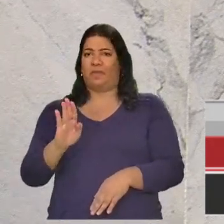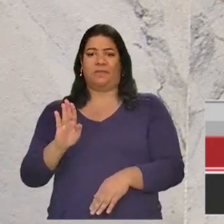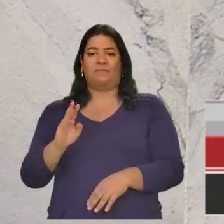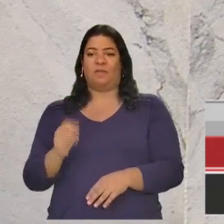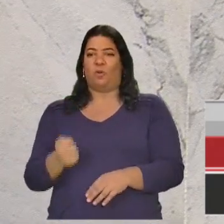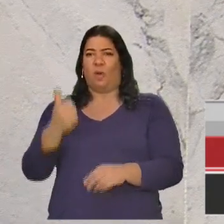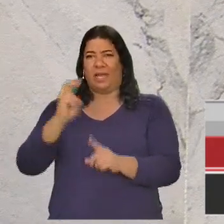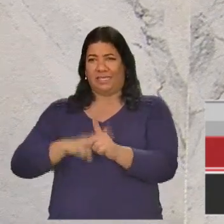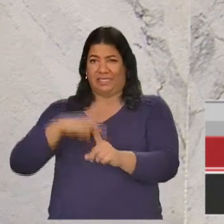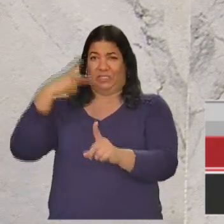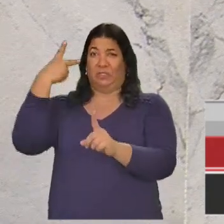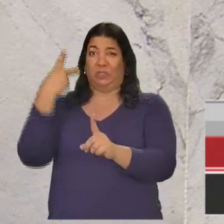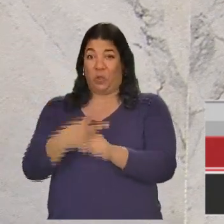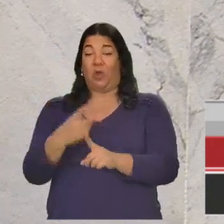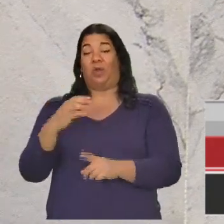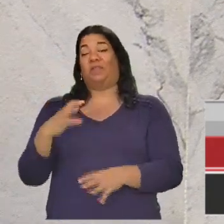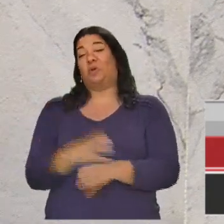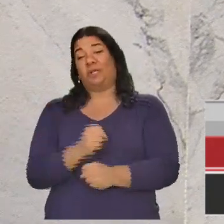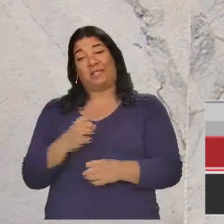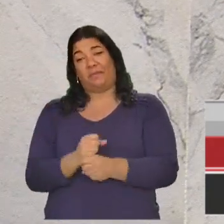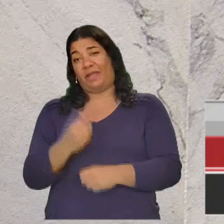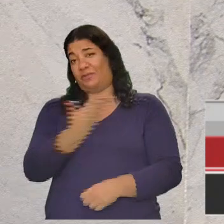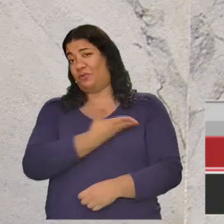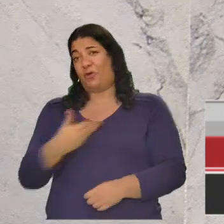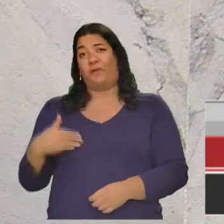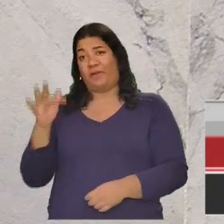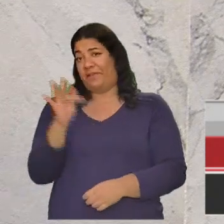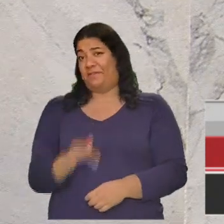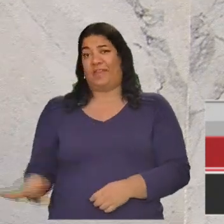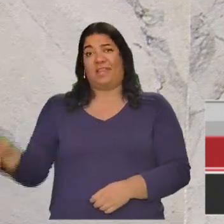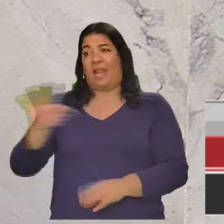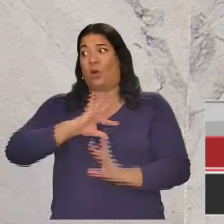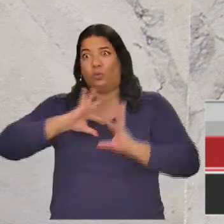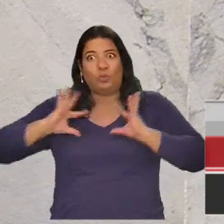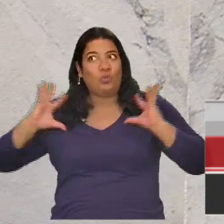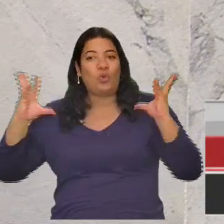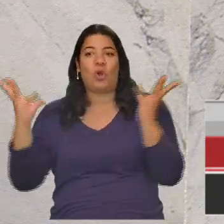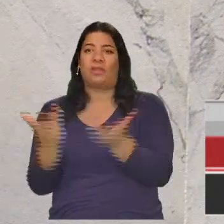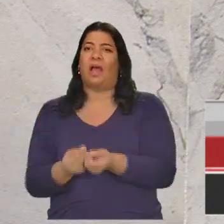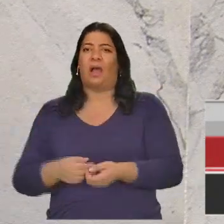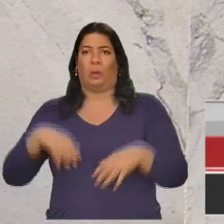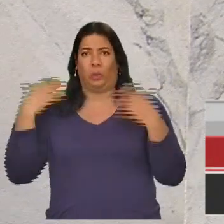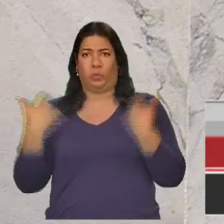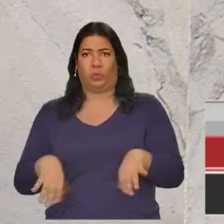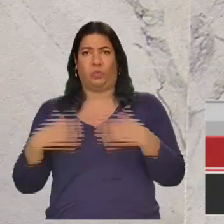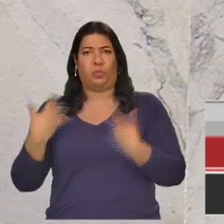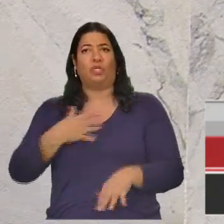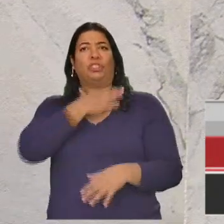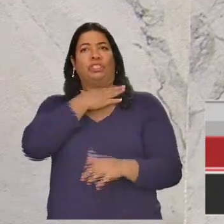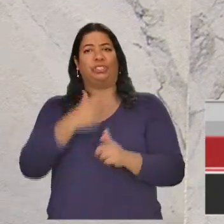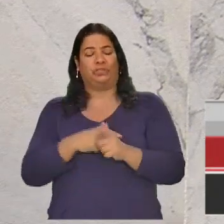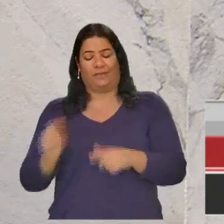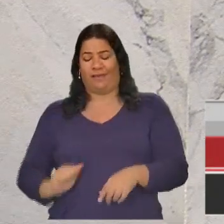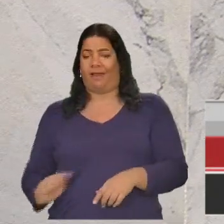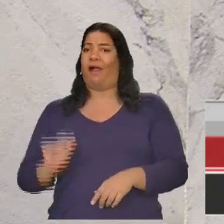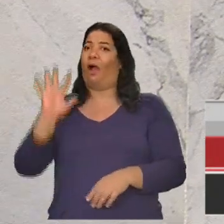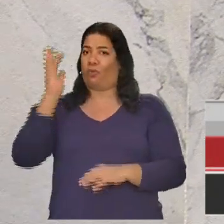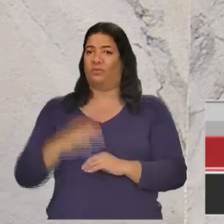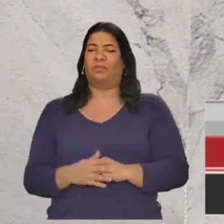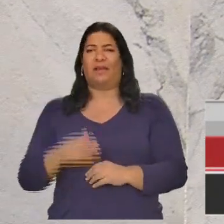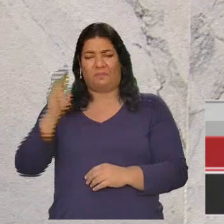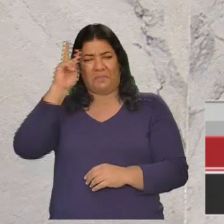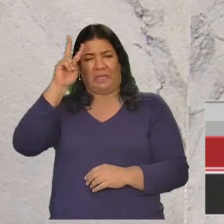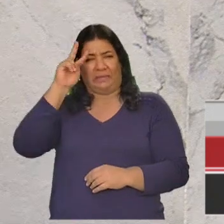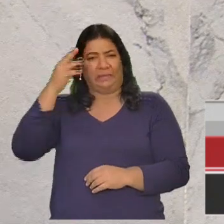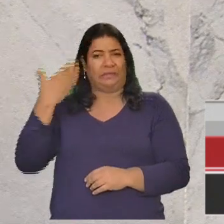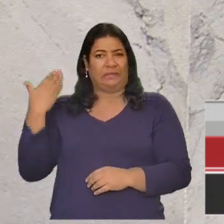orçamentos um do governo federal da união né me lembro quando fernando henrique cardoso é assumiu